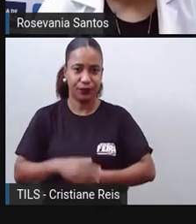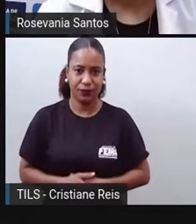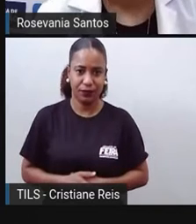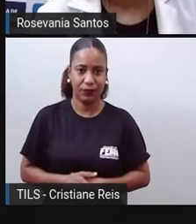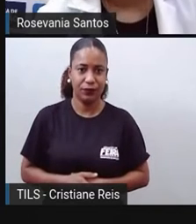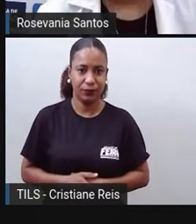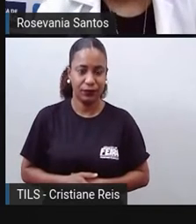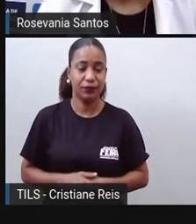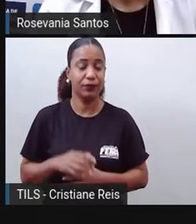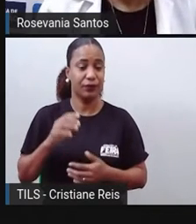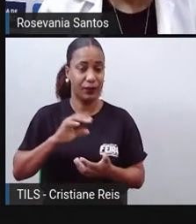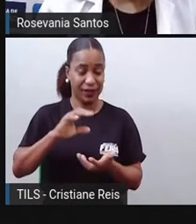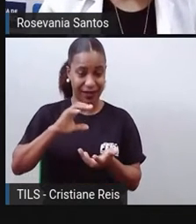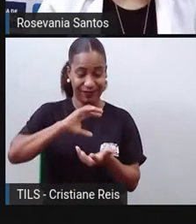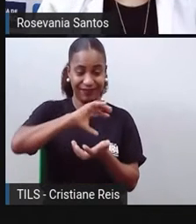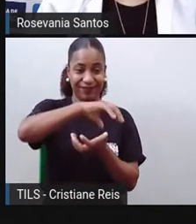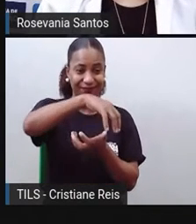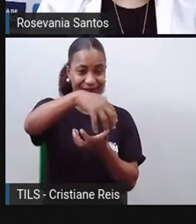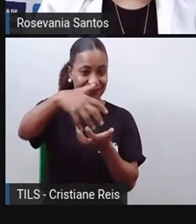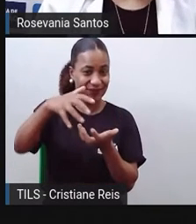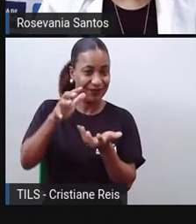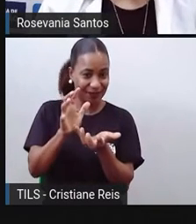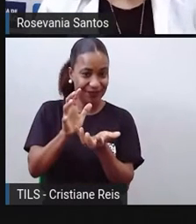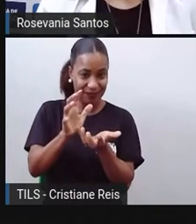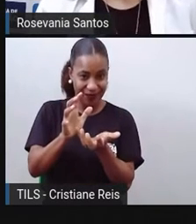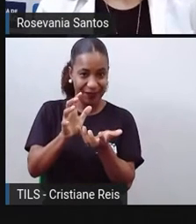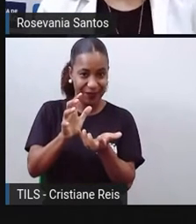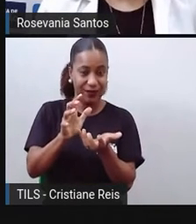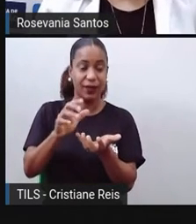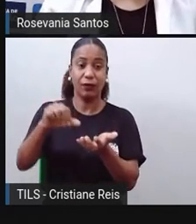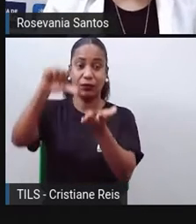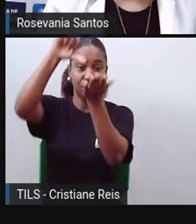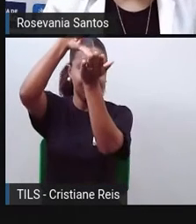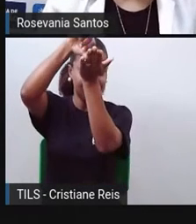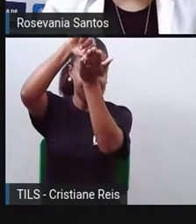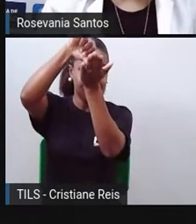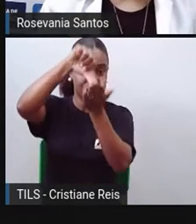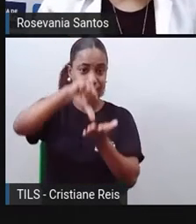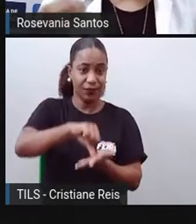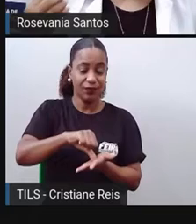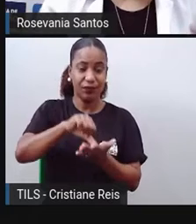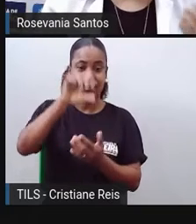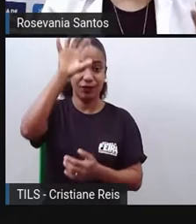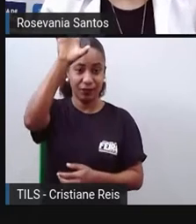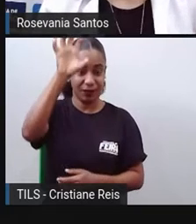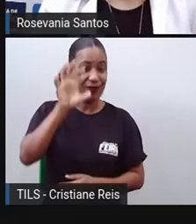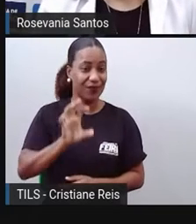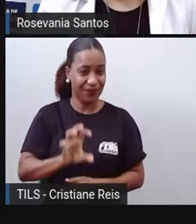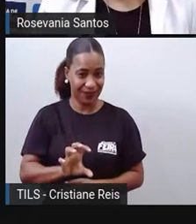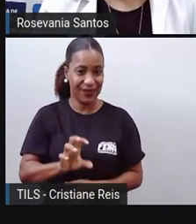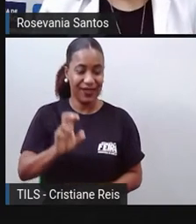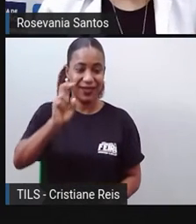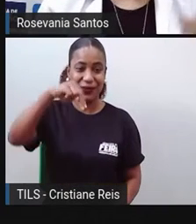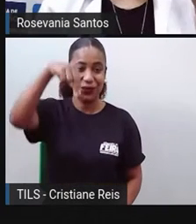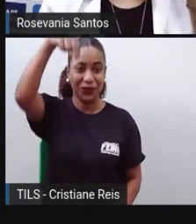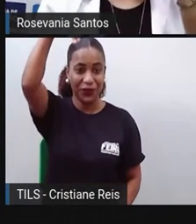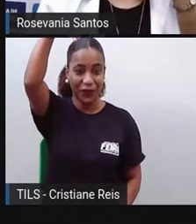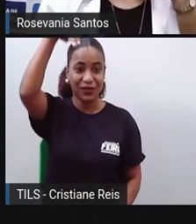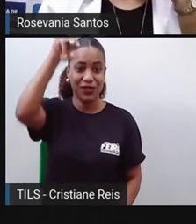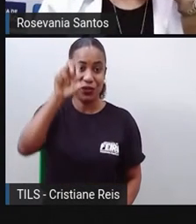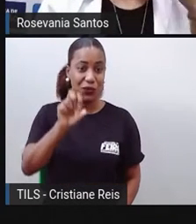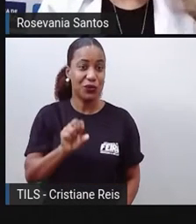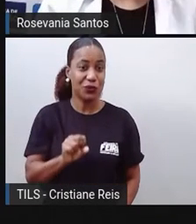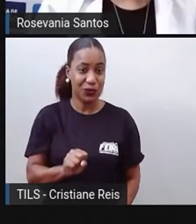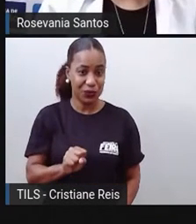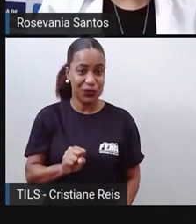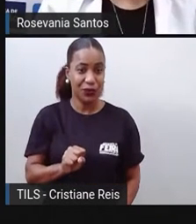sobre essas regiões polares. Nós temos duas regiões polares, né, o Polo Norte e o Polo Sul, onde